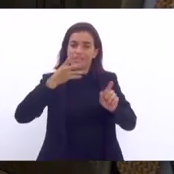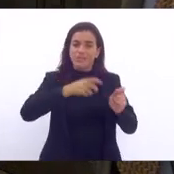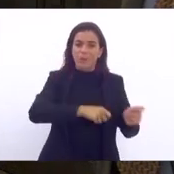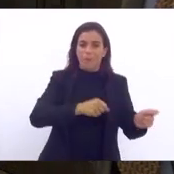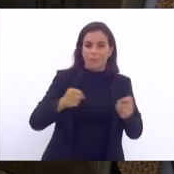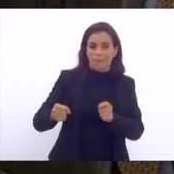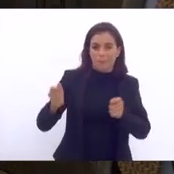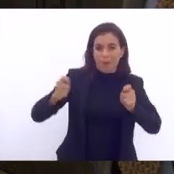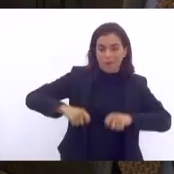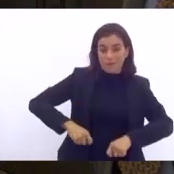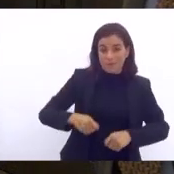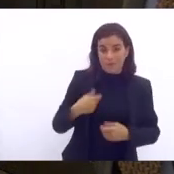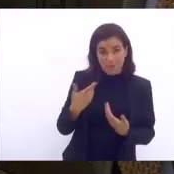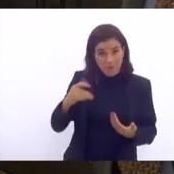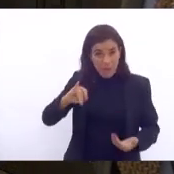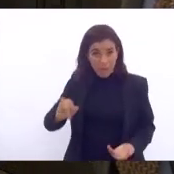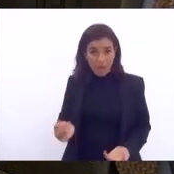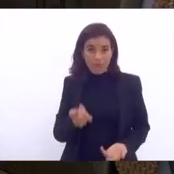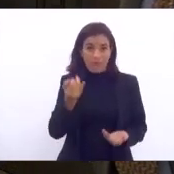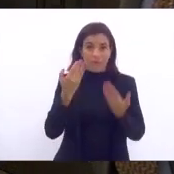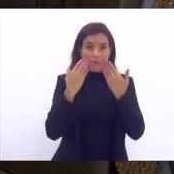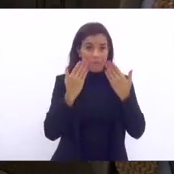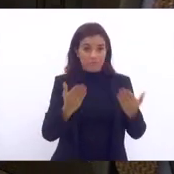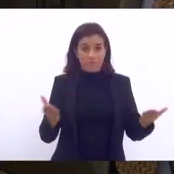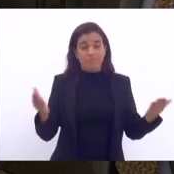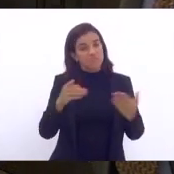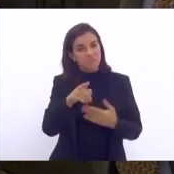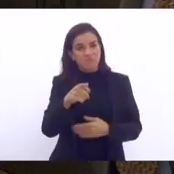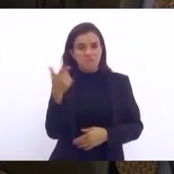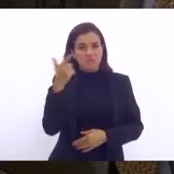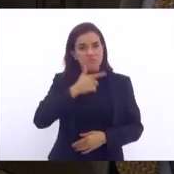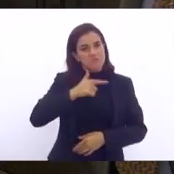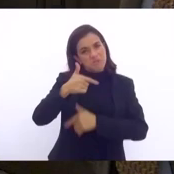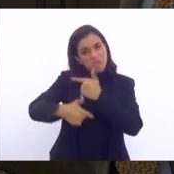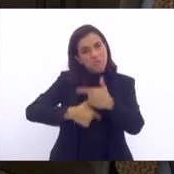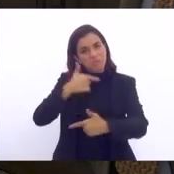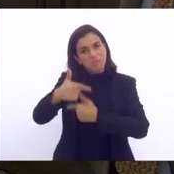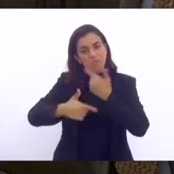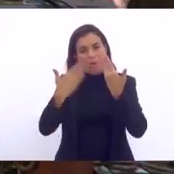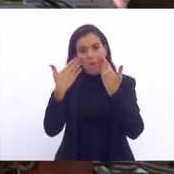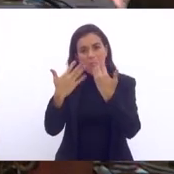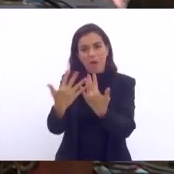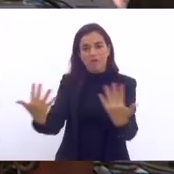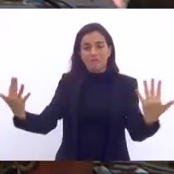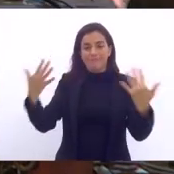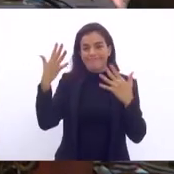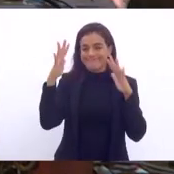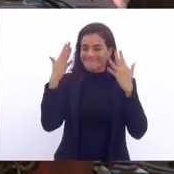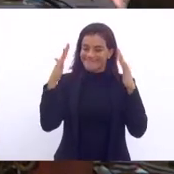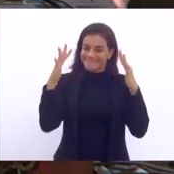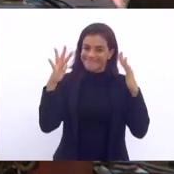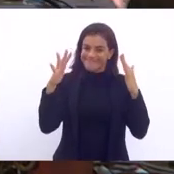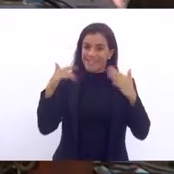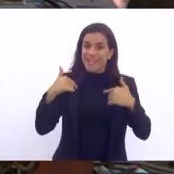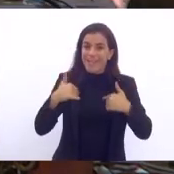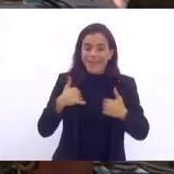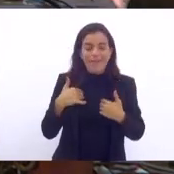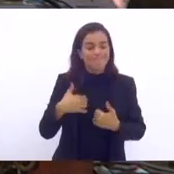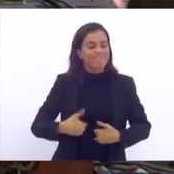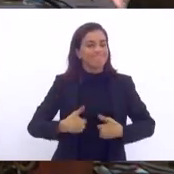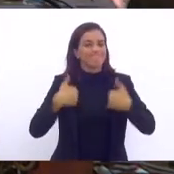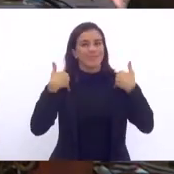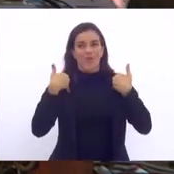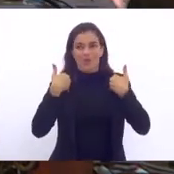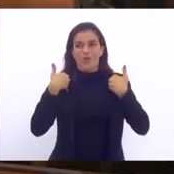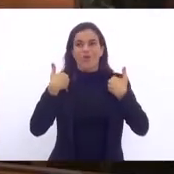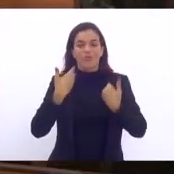potencial. E você fez isso com maestria, está fazendo com maestria, irmão. Parabéns, tenho muito orgulho de ser teu amigo. Em